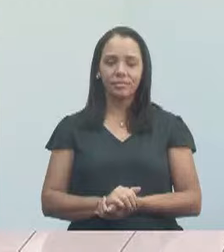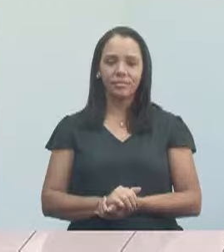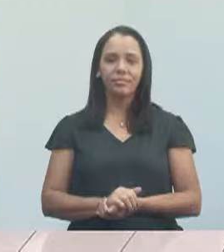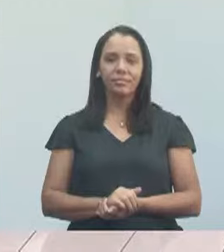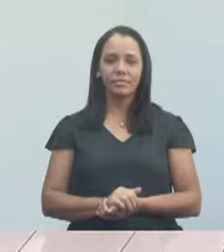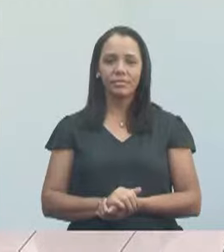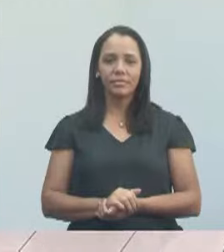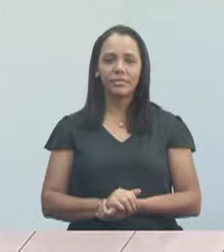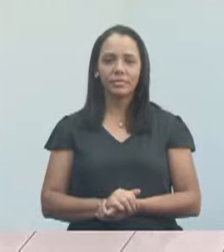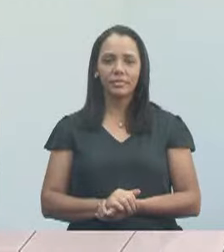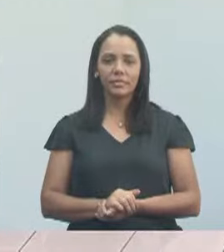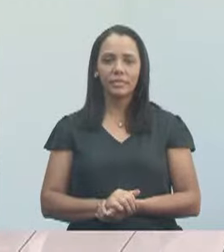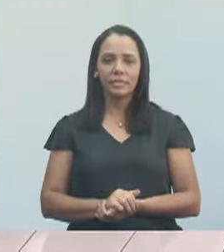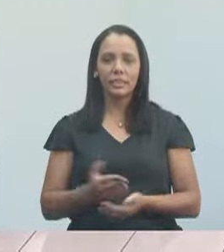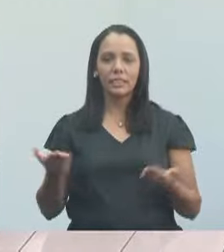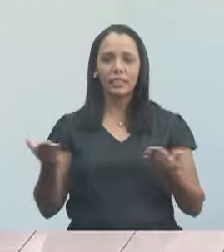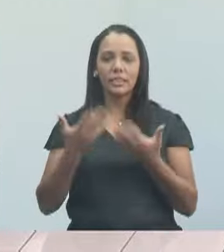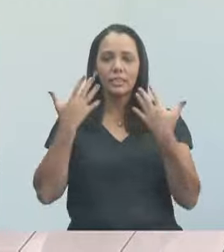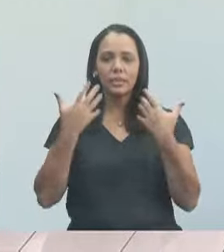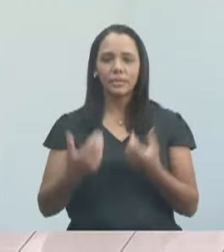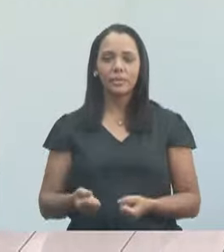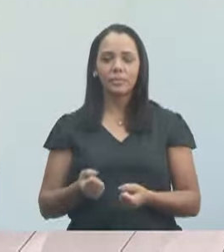Gente, hoje eu recebi